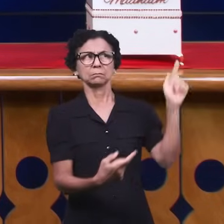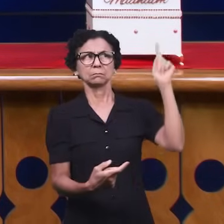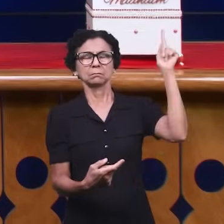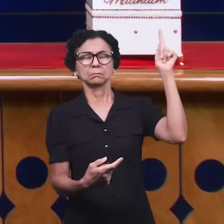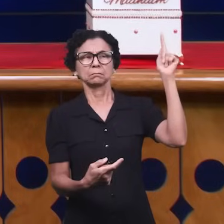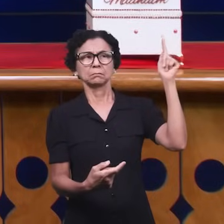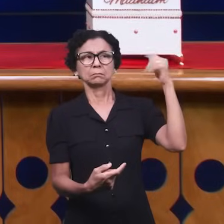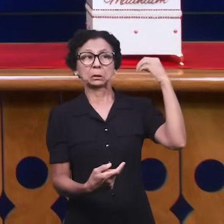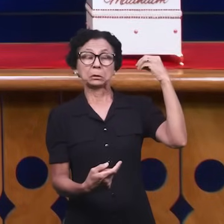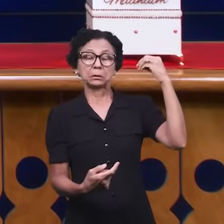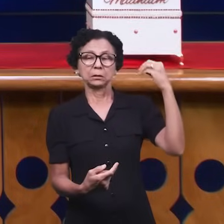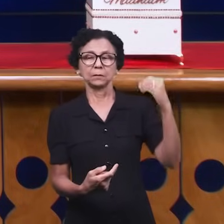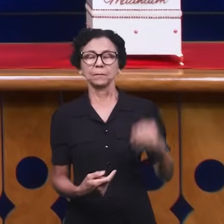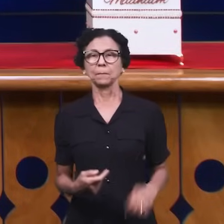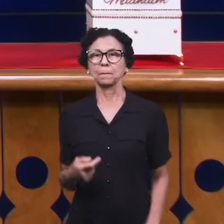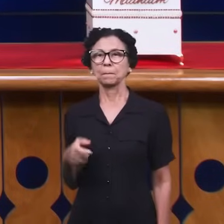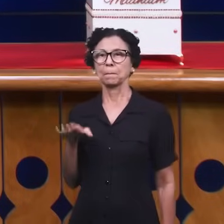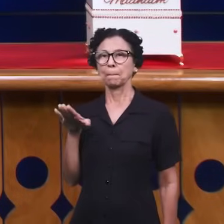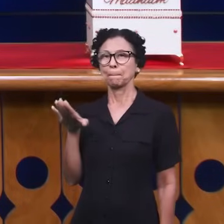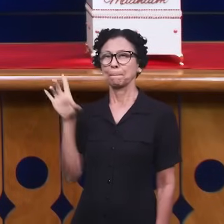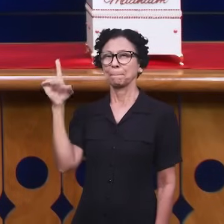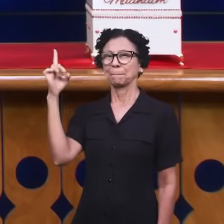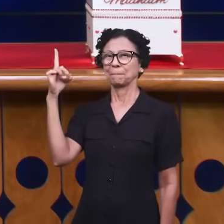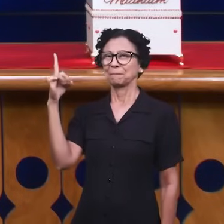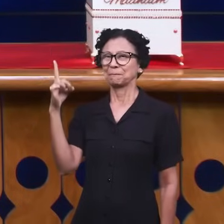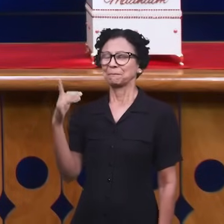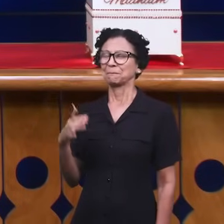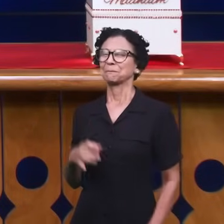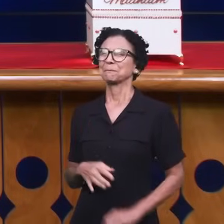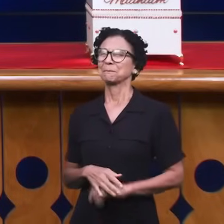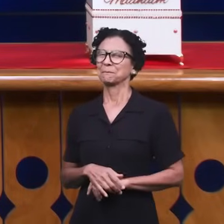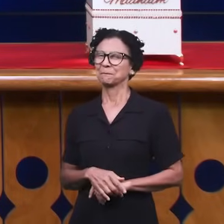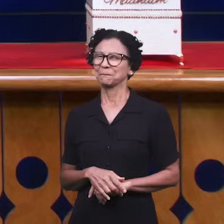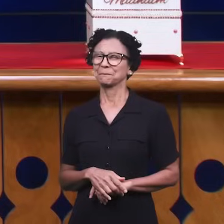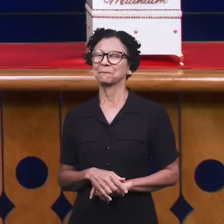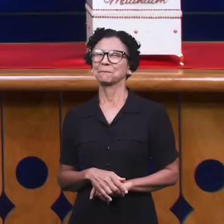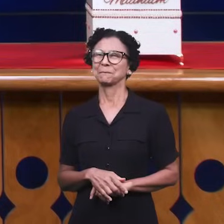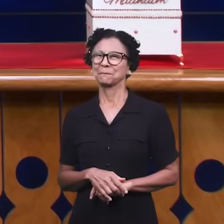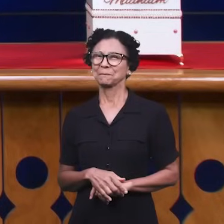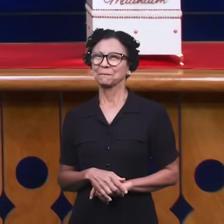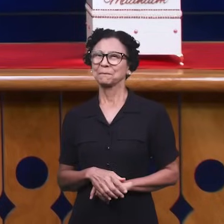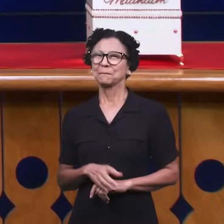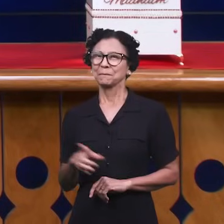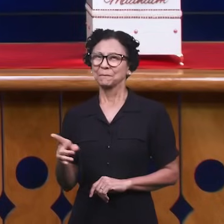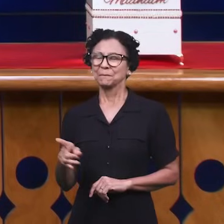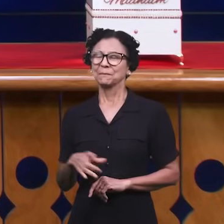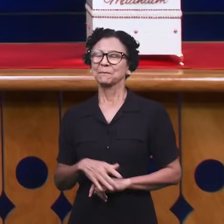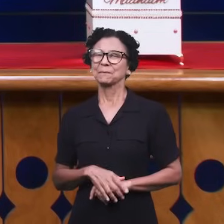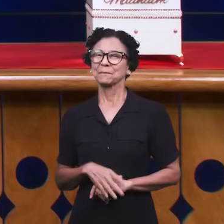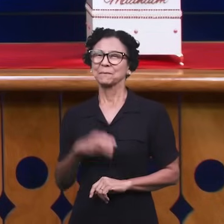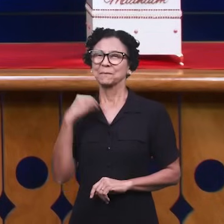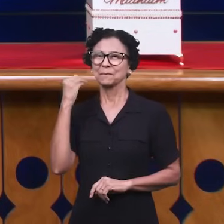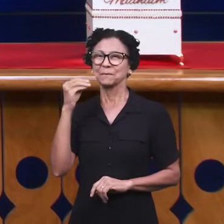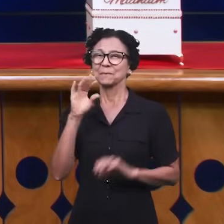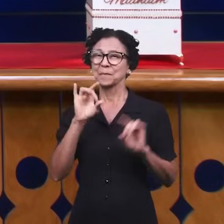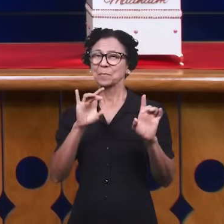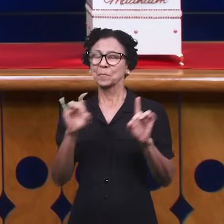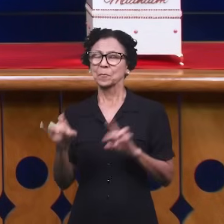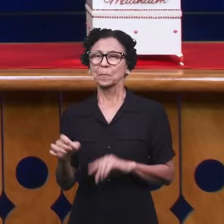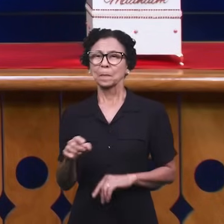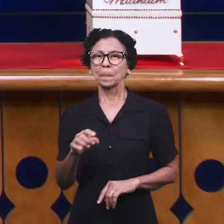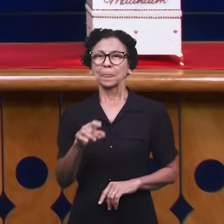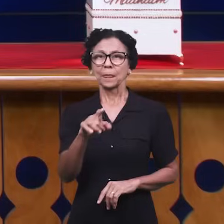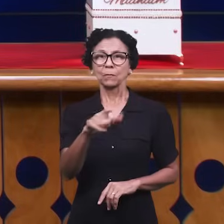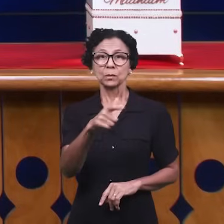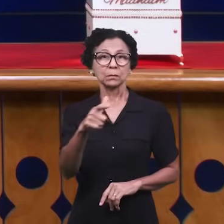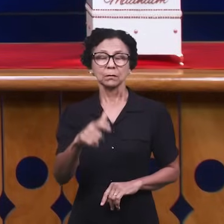Davi tinha algo muito especial. Você também tem. E se não tem, você pode ter.